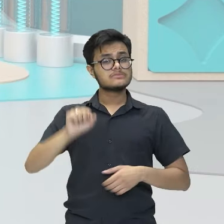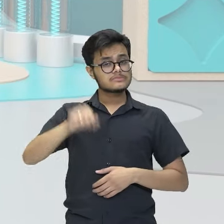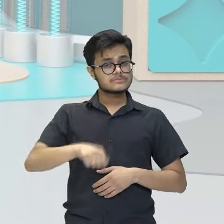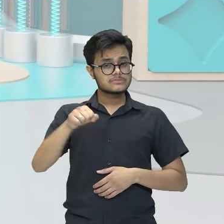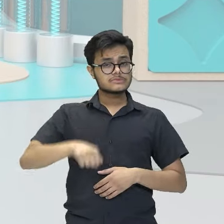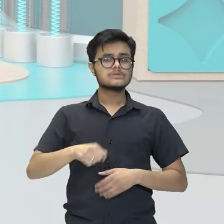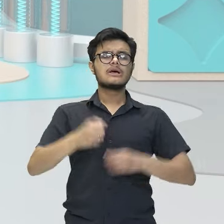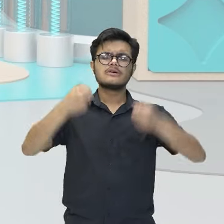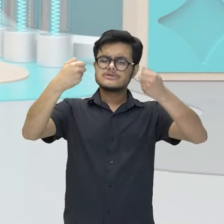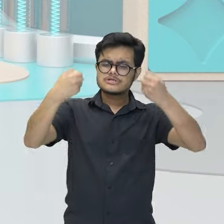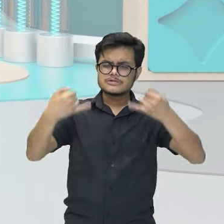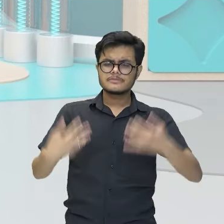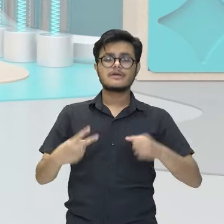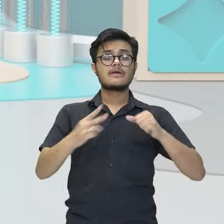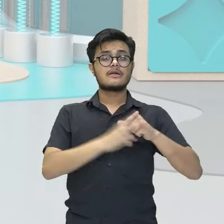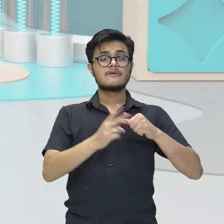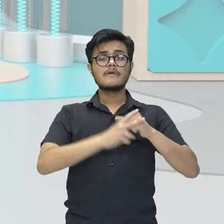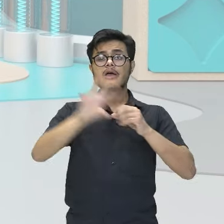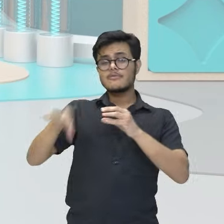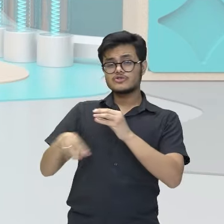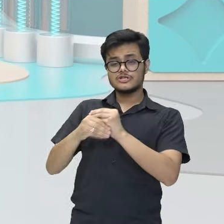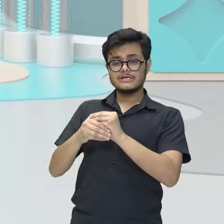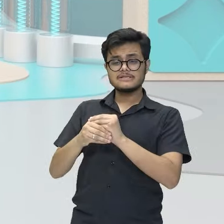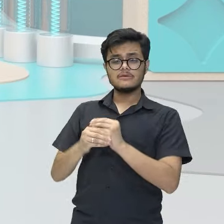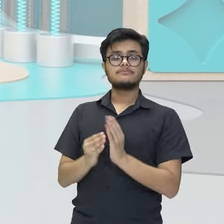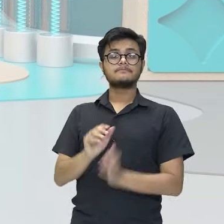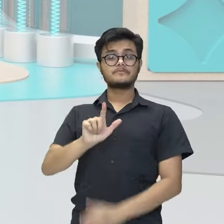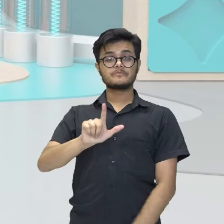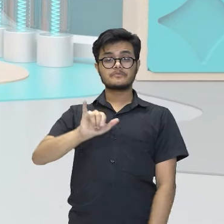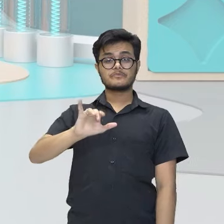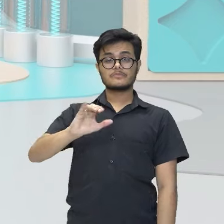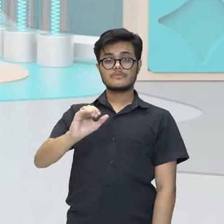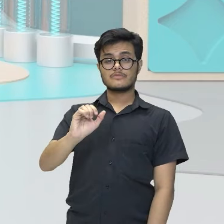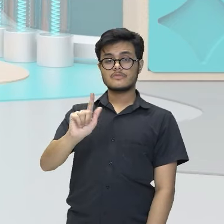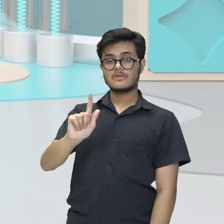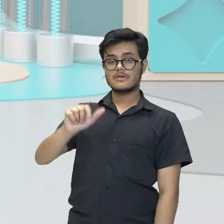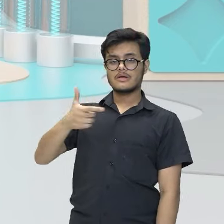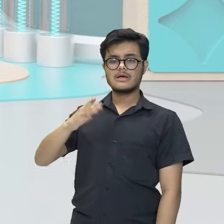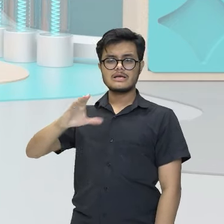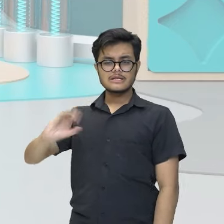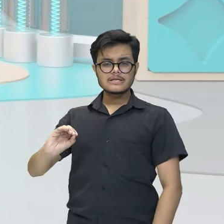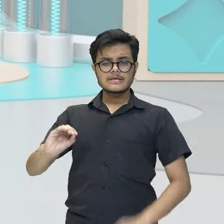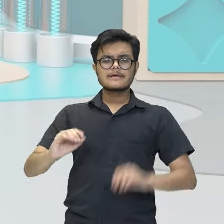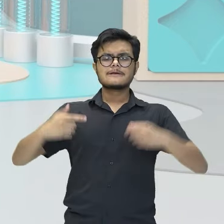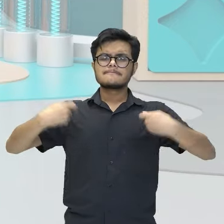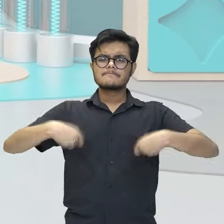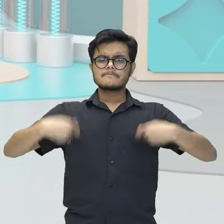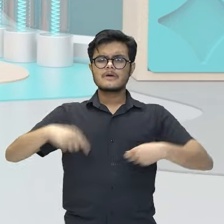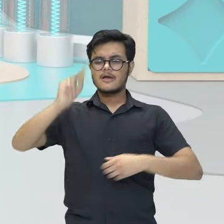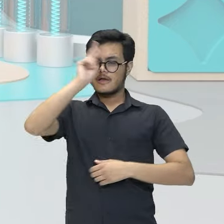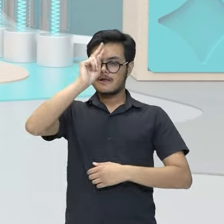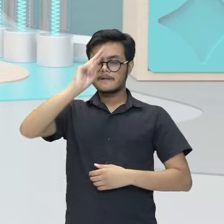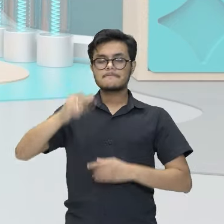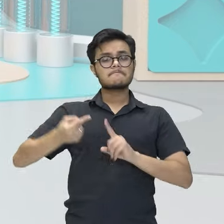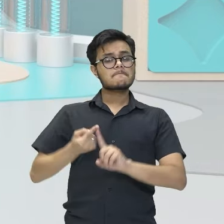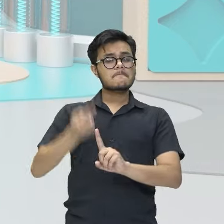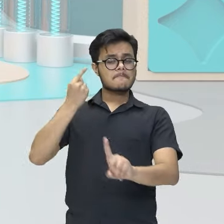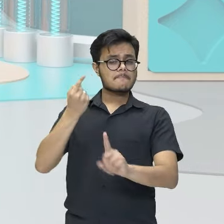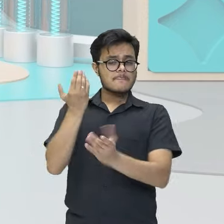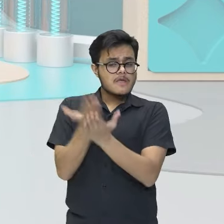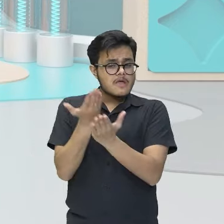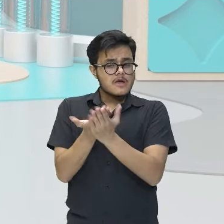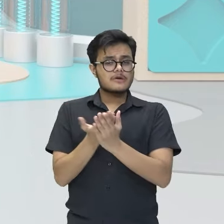comentar um pouquinho sobre o verbo de ligação e para isso nós vamos recuperar aqui mais uma passagem da